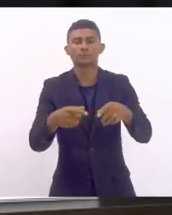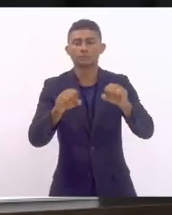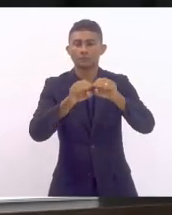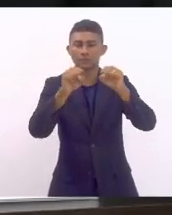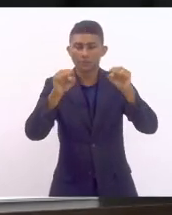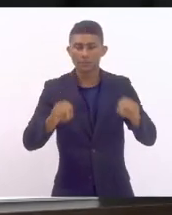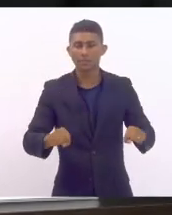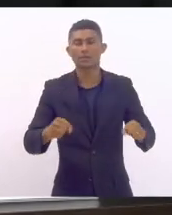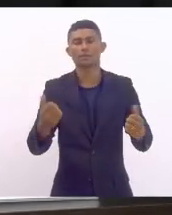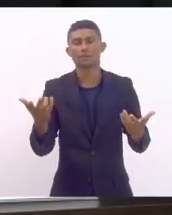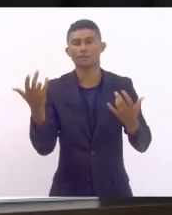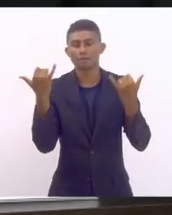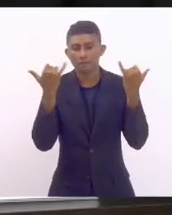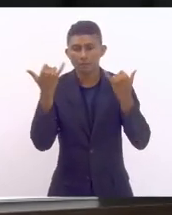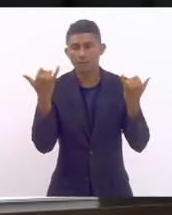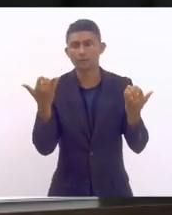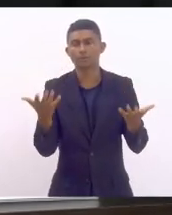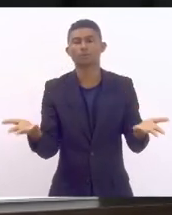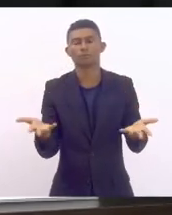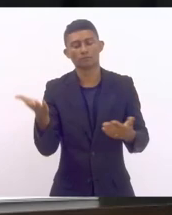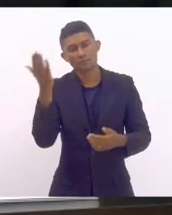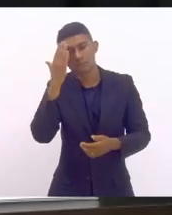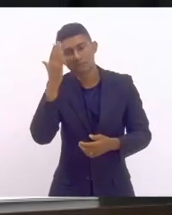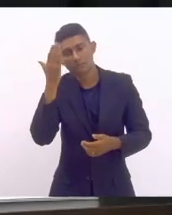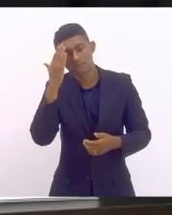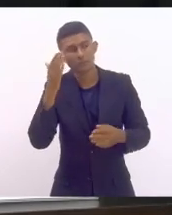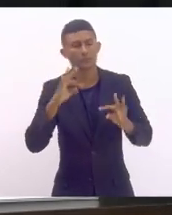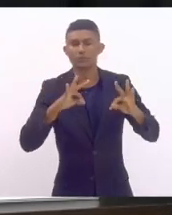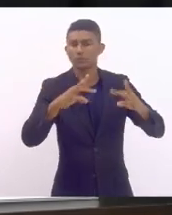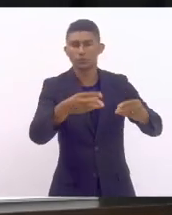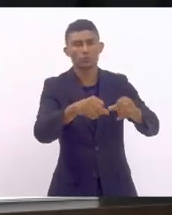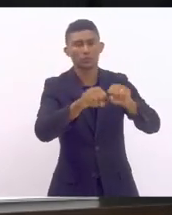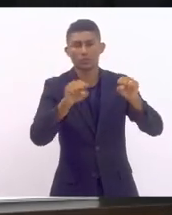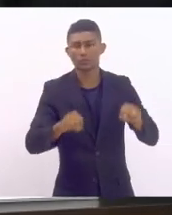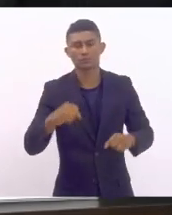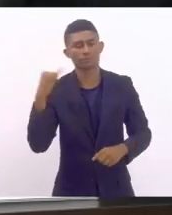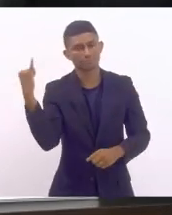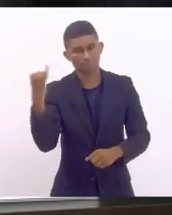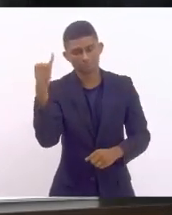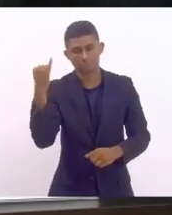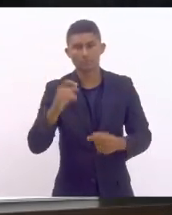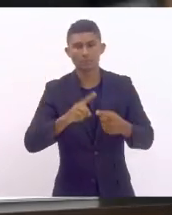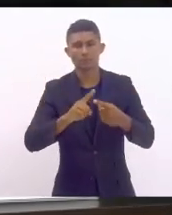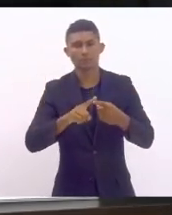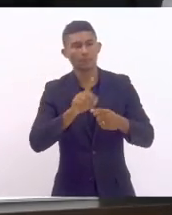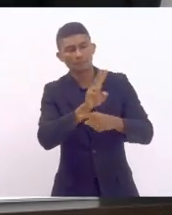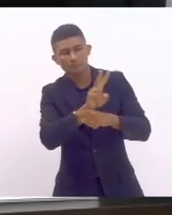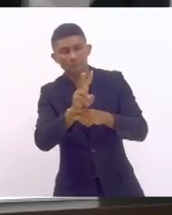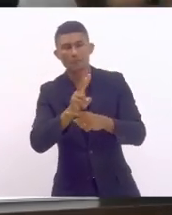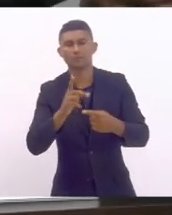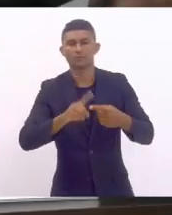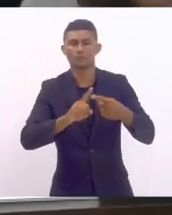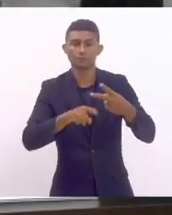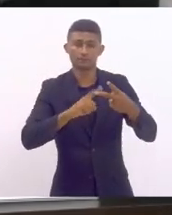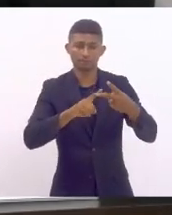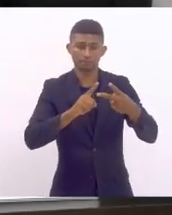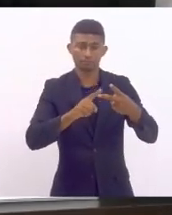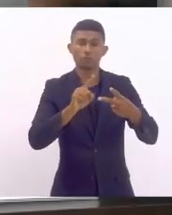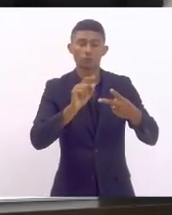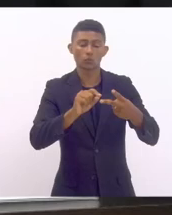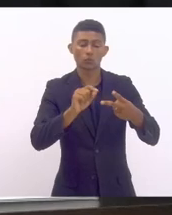um de nós é imprescindível nos dias de hoje não é toda a parte de sistemas a vigilância o